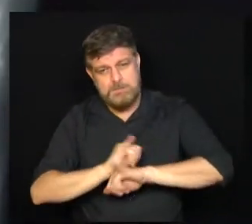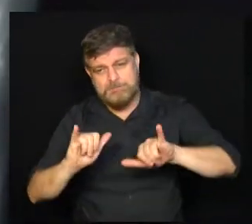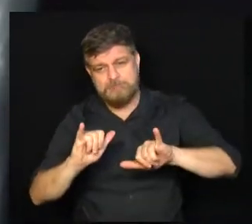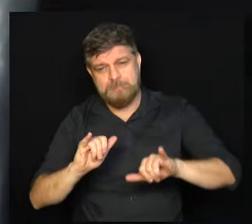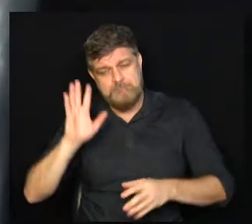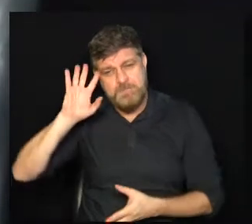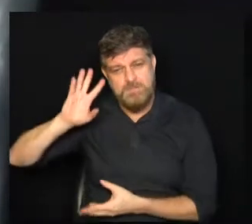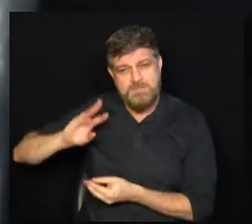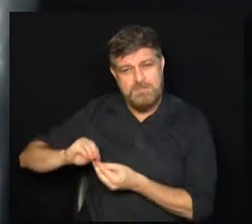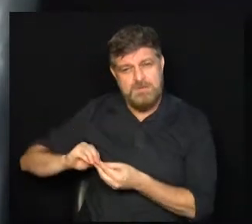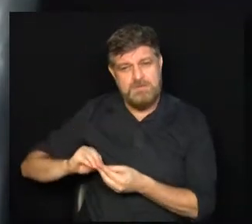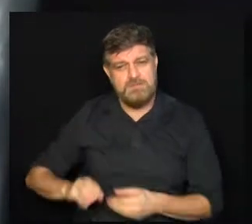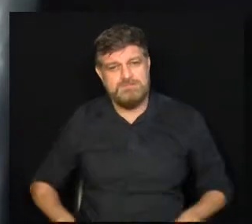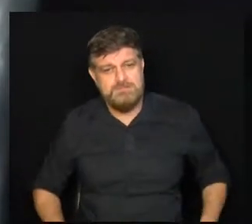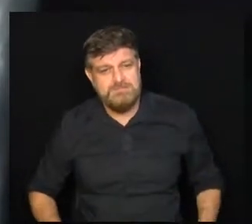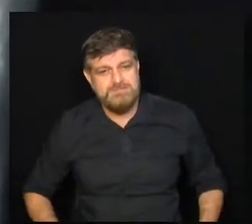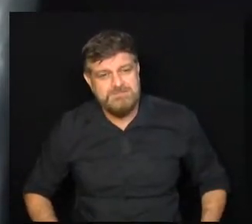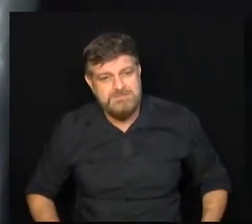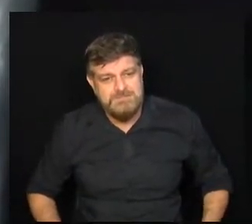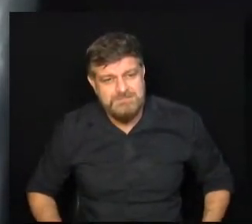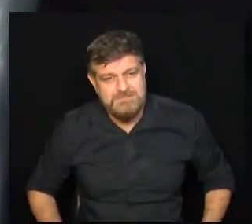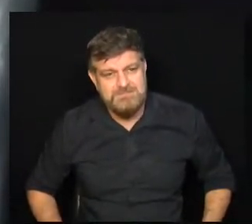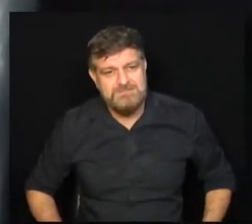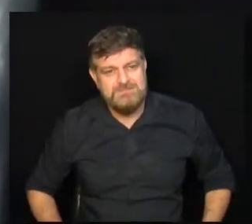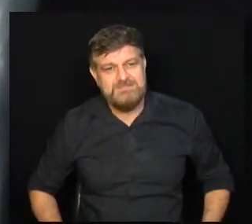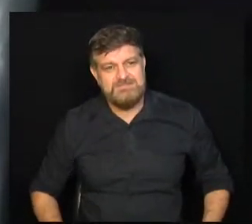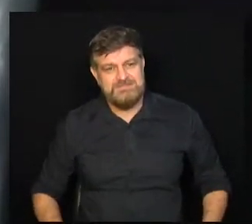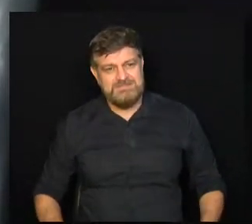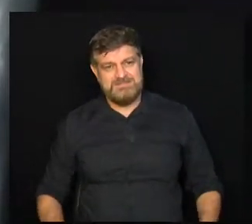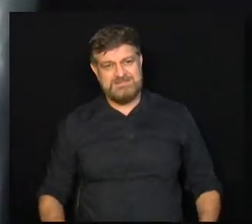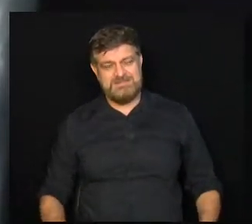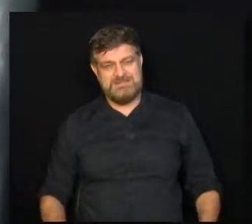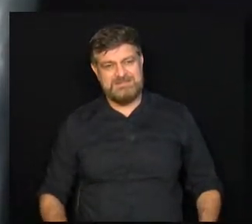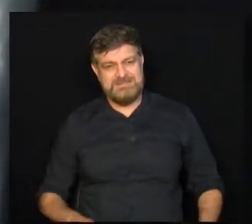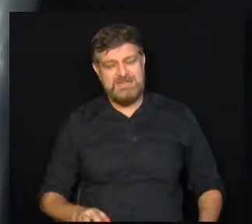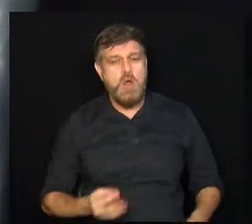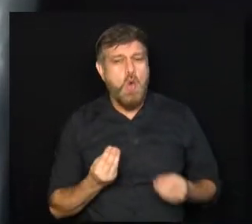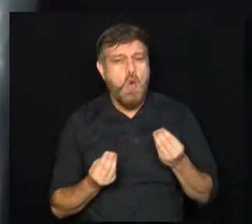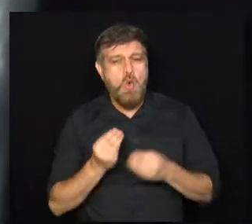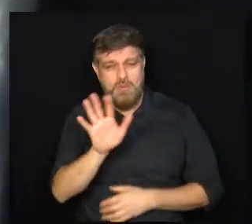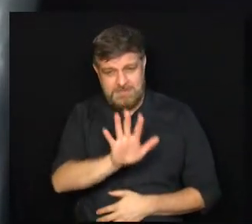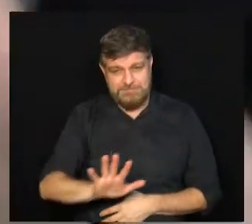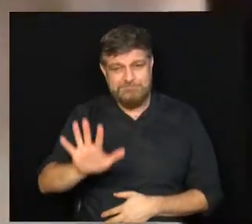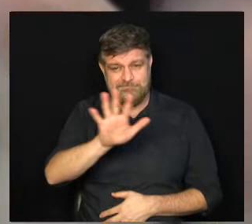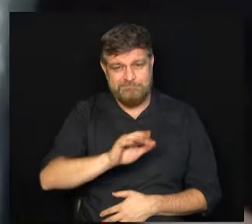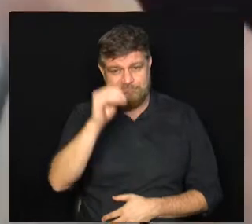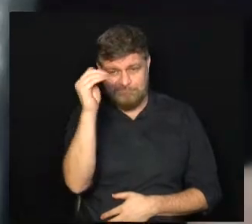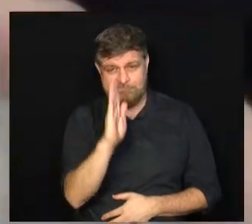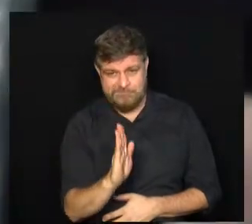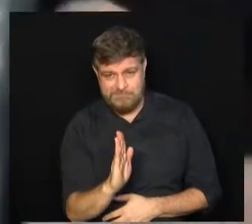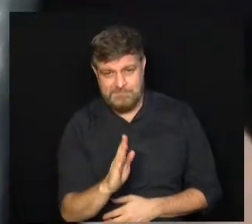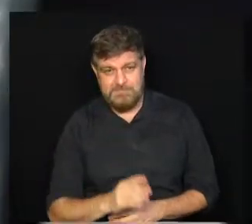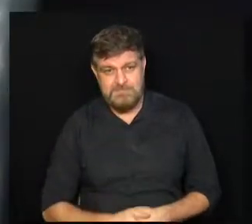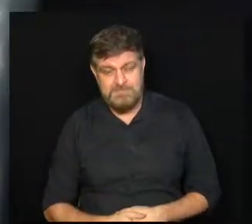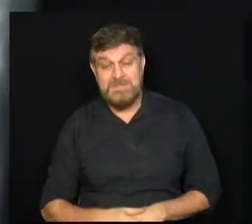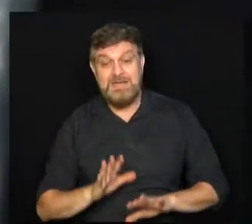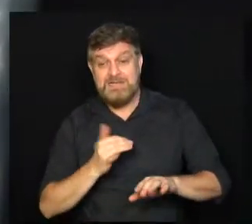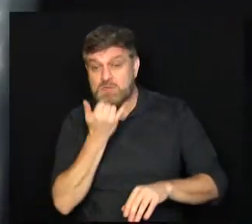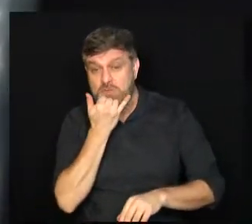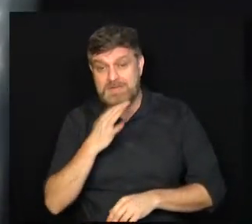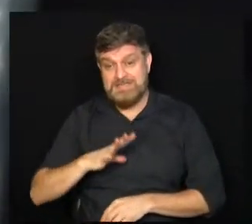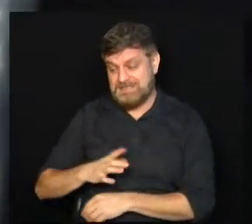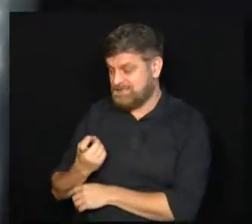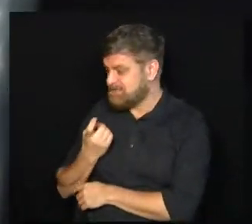concluir, na realidade não. Vamos falar sobre o cenário nacional, sobre o cenário de Campinas,